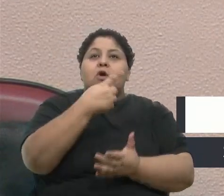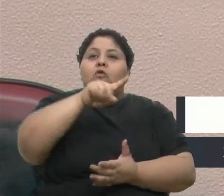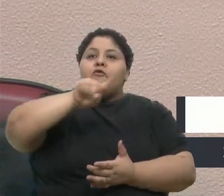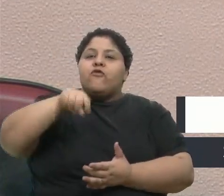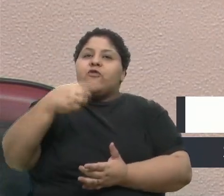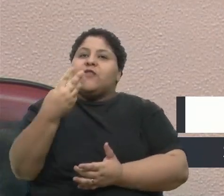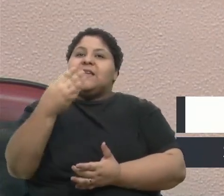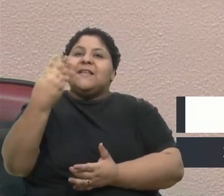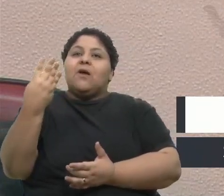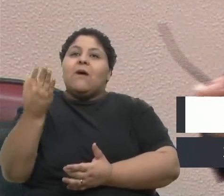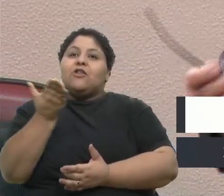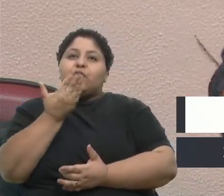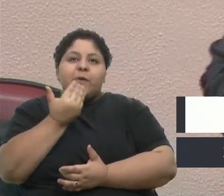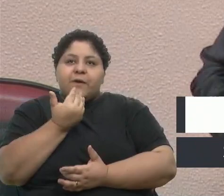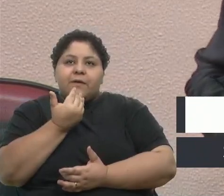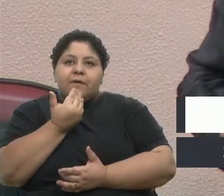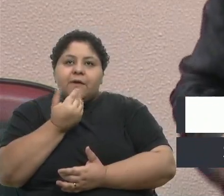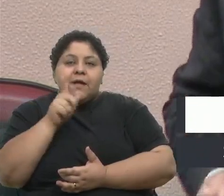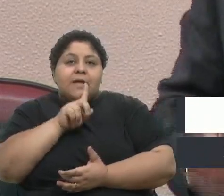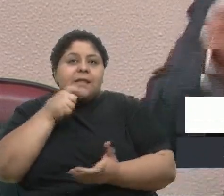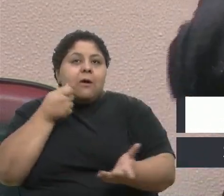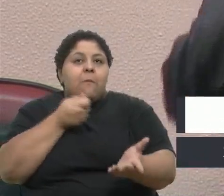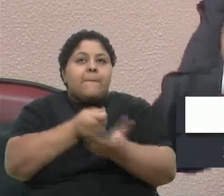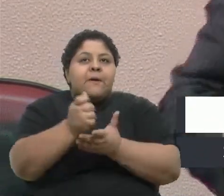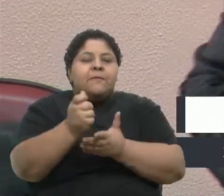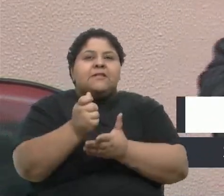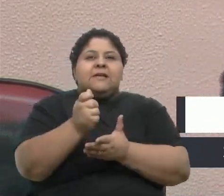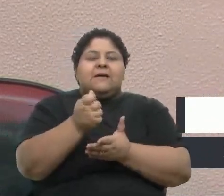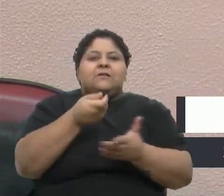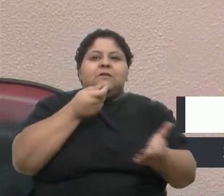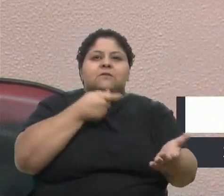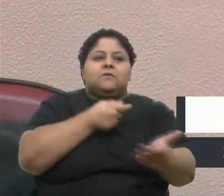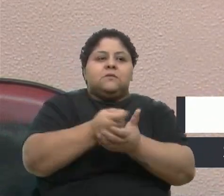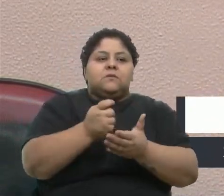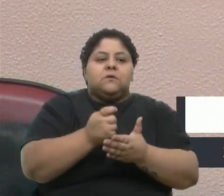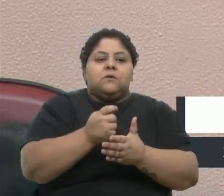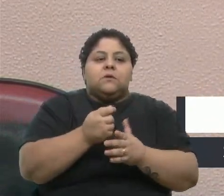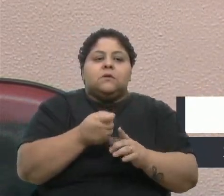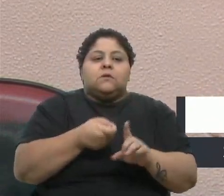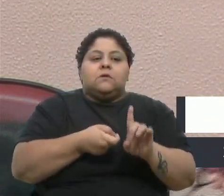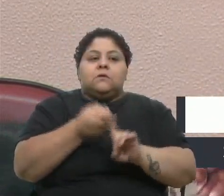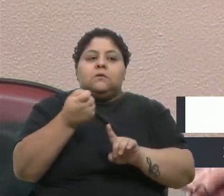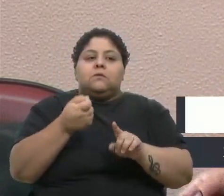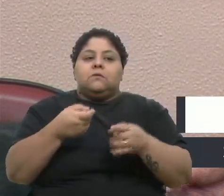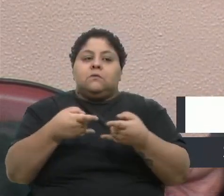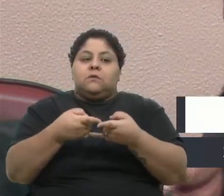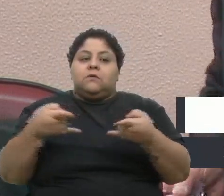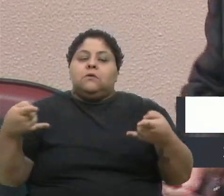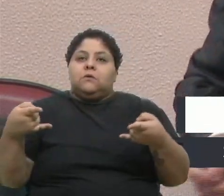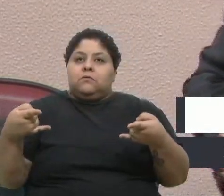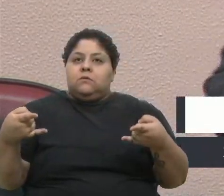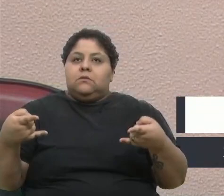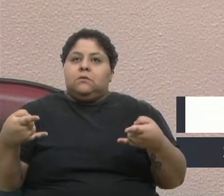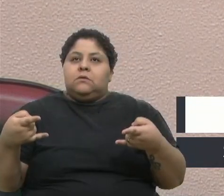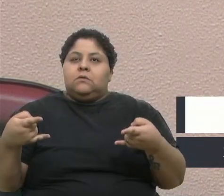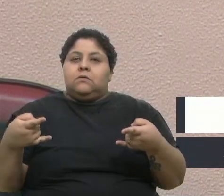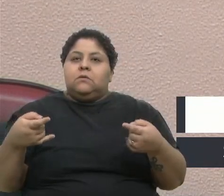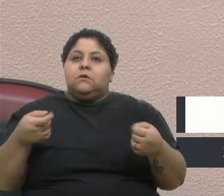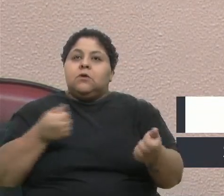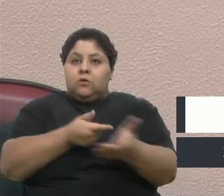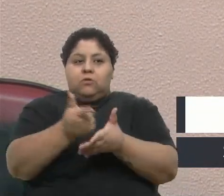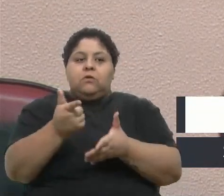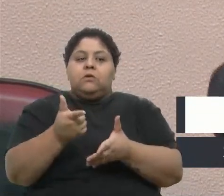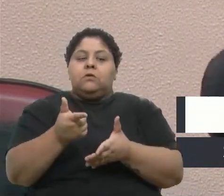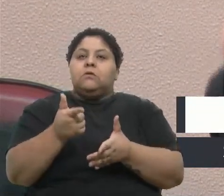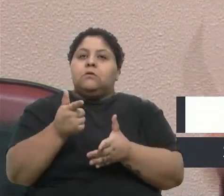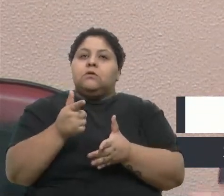uma refeição, e não paga a mensalidade. Meu filho estuda na UX, vocês sabem quanto é que é o valor da mensalidade. Então,